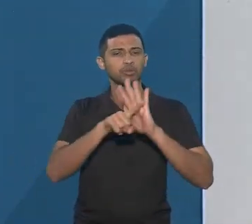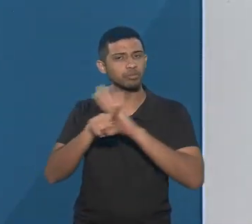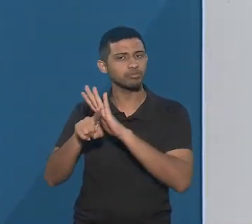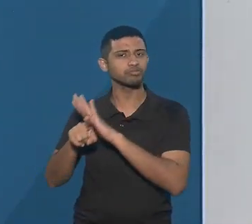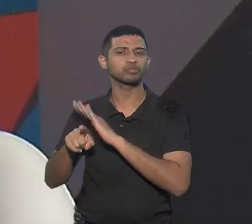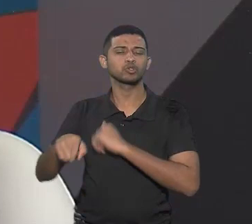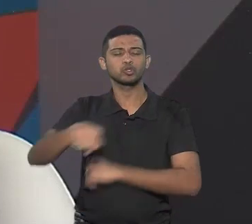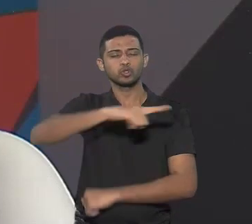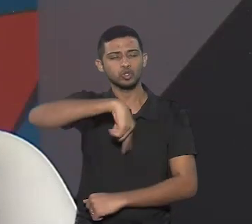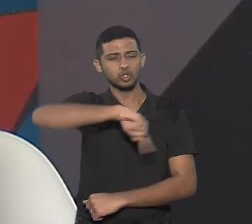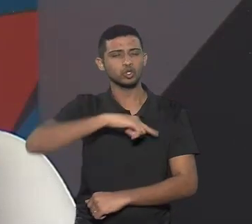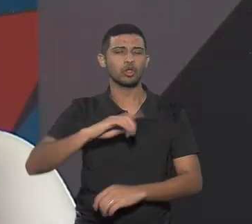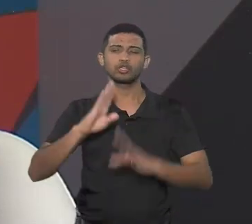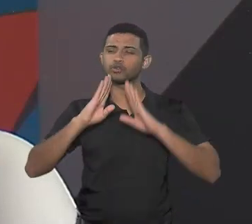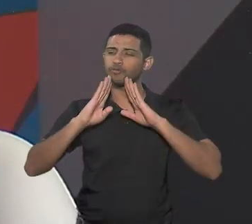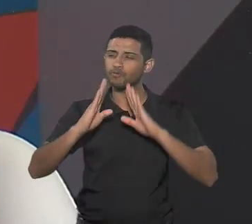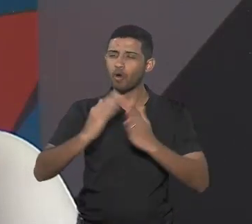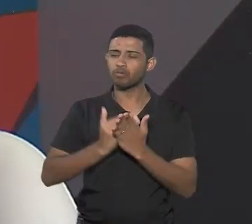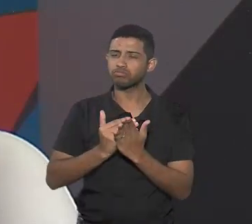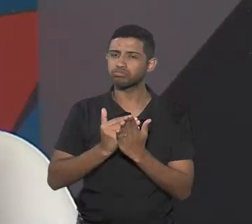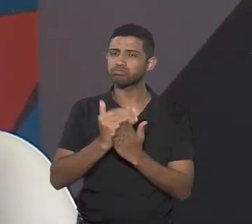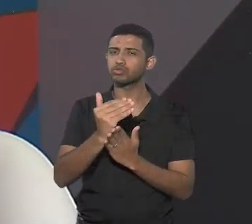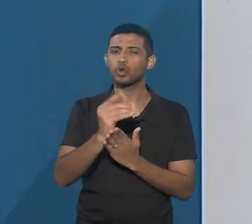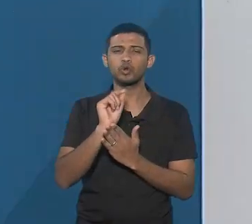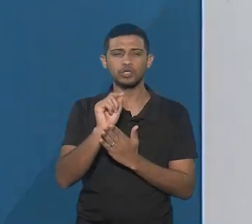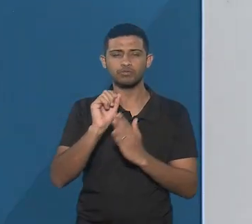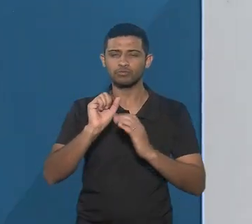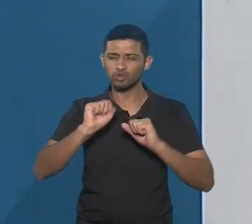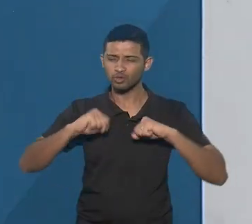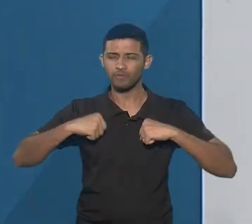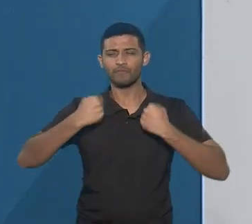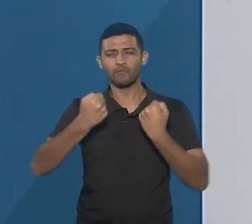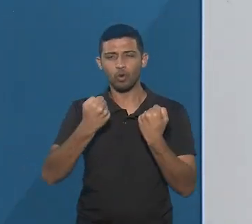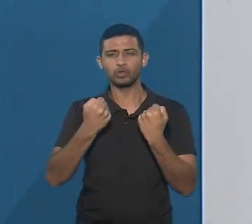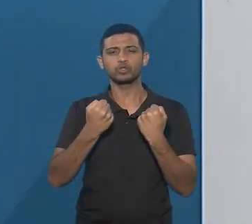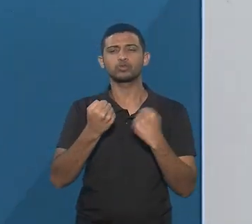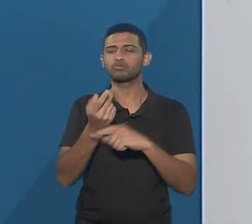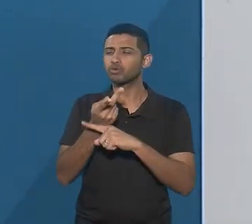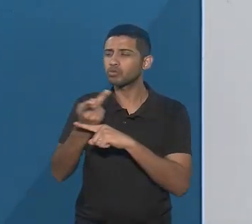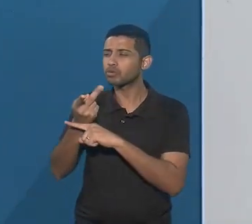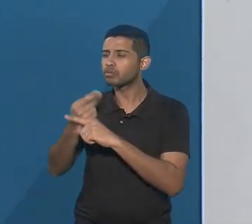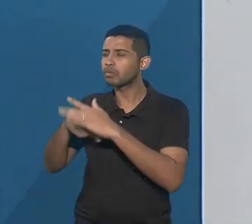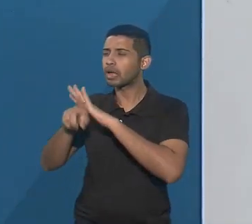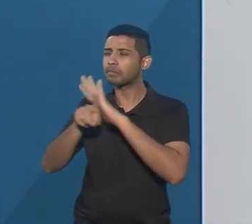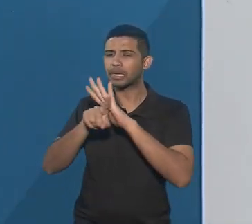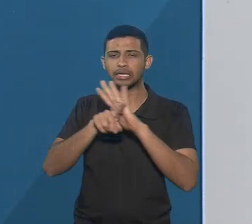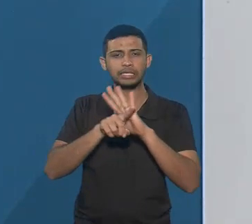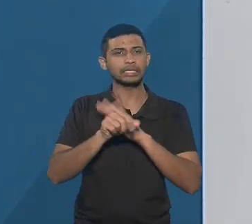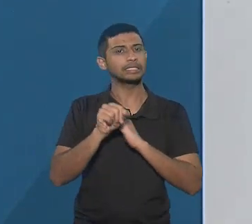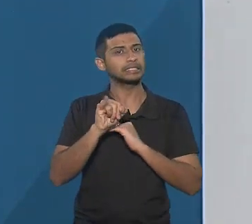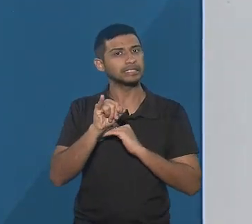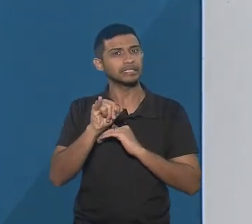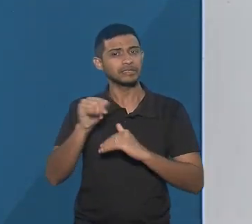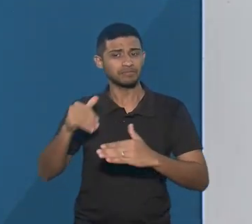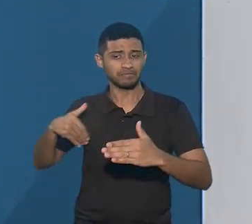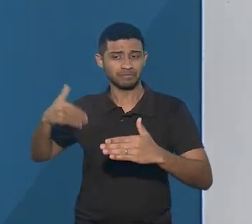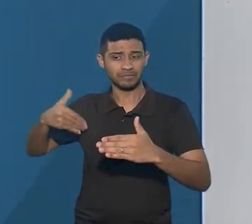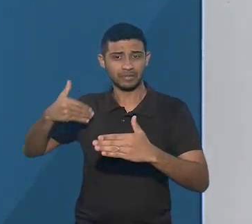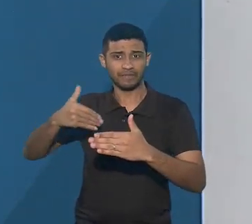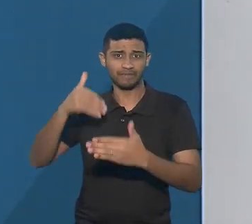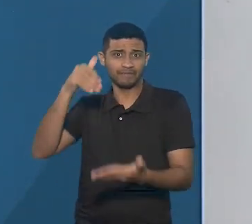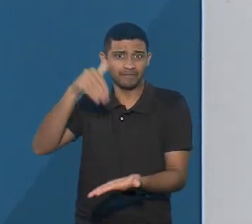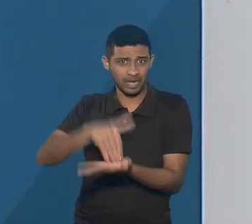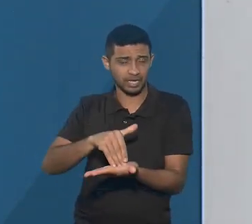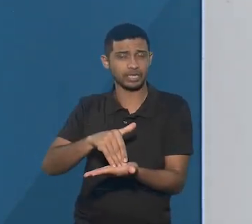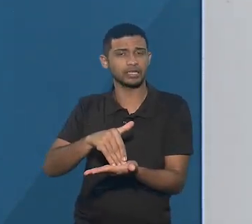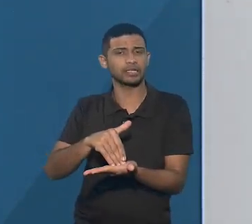que precisam ser revistos que nós estamos dando início a um debruçamento. Tá? Se ao